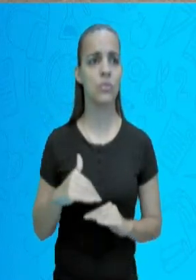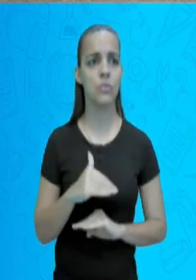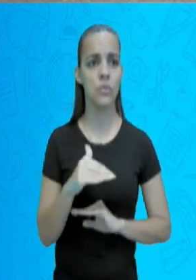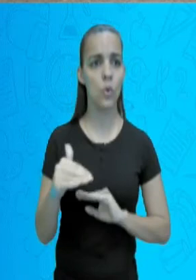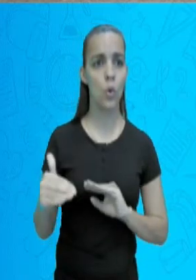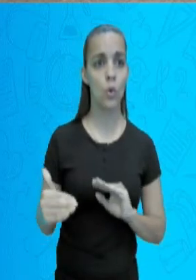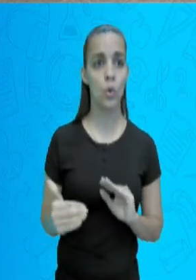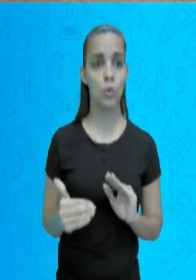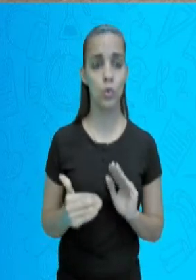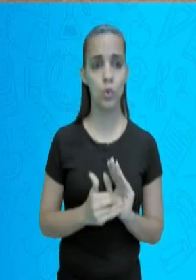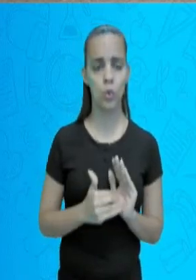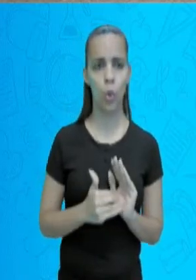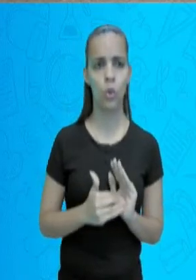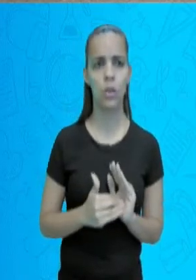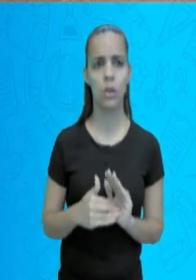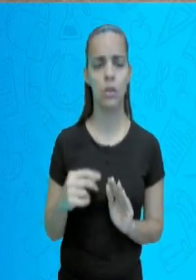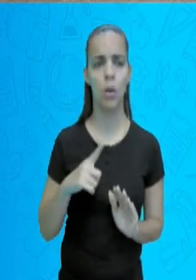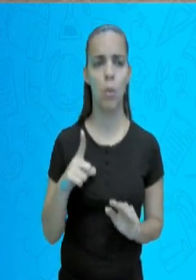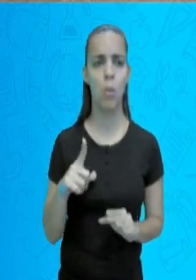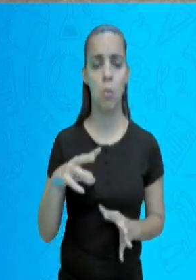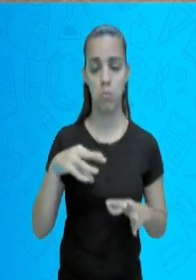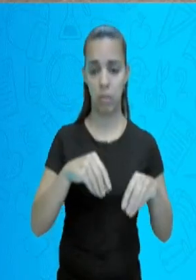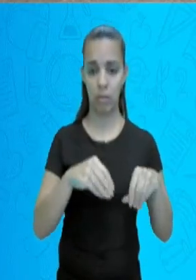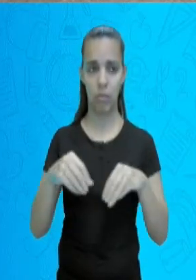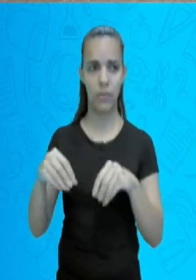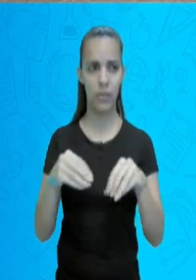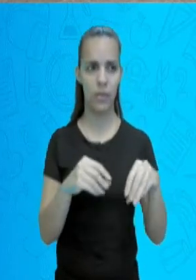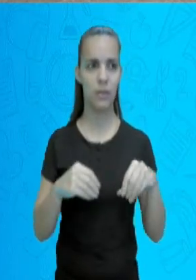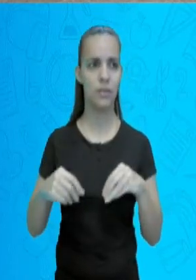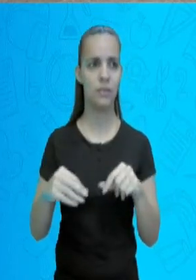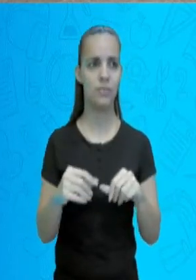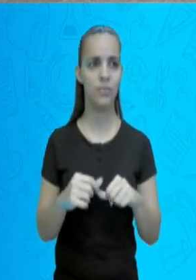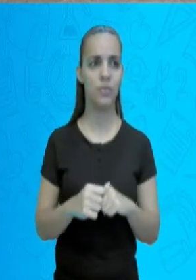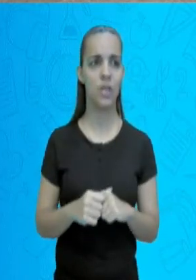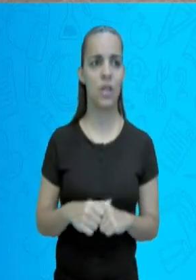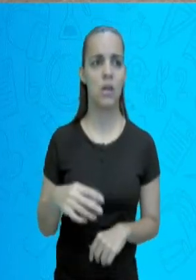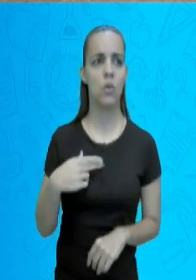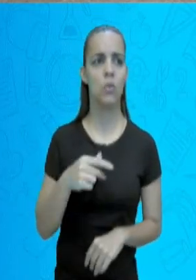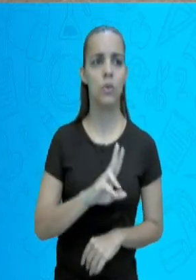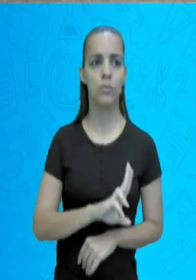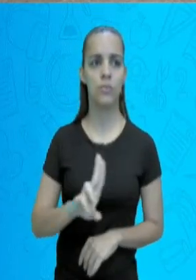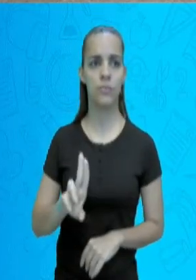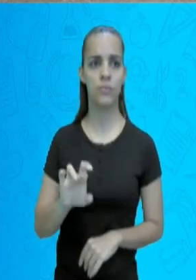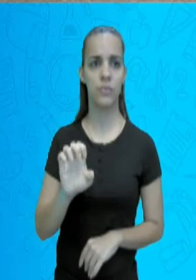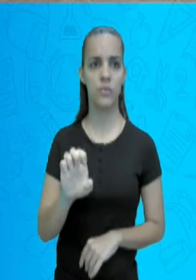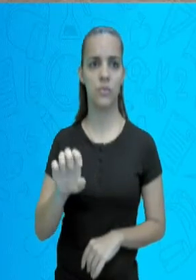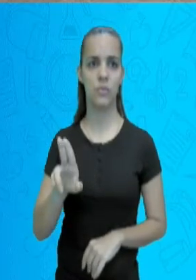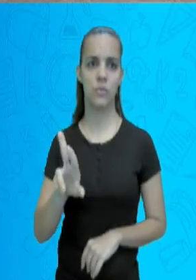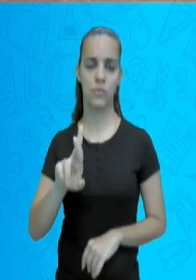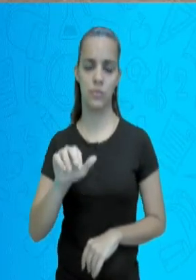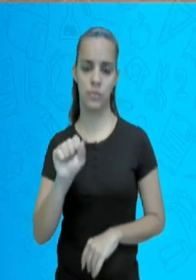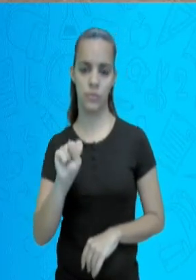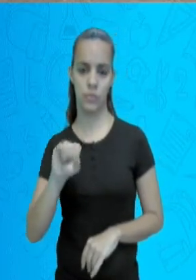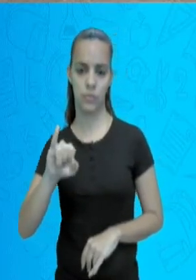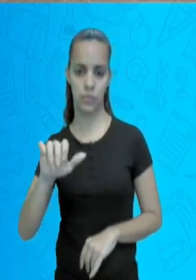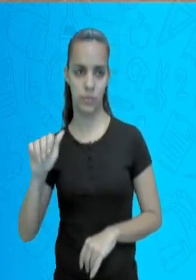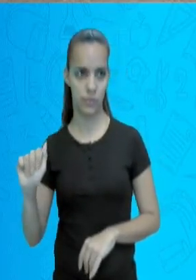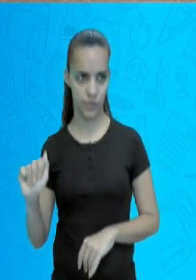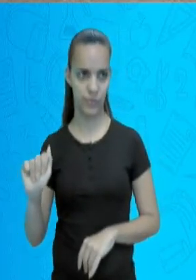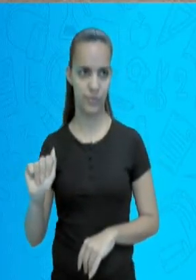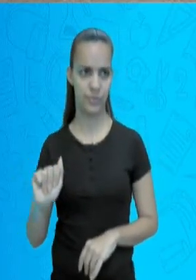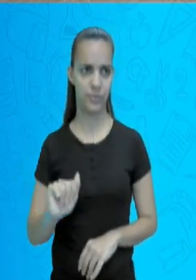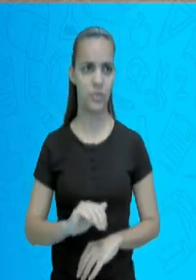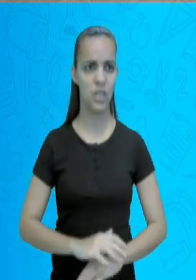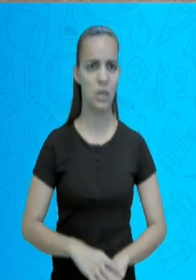toda essa porção de terra aqui, ela deveria ser chamada de Eurásia. Europa e